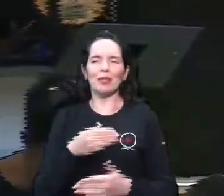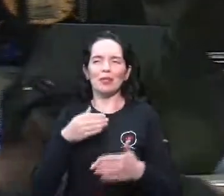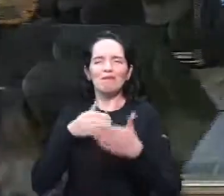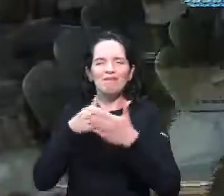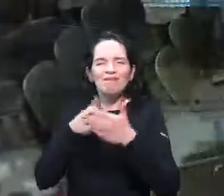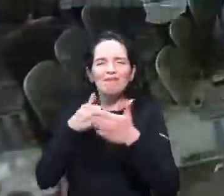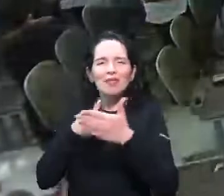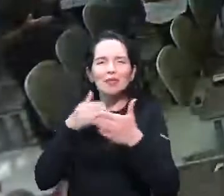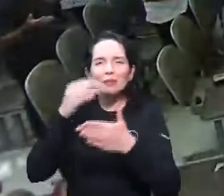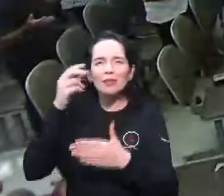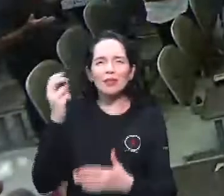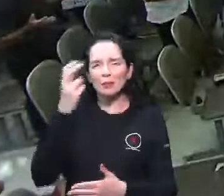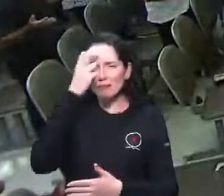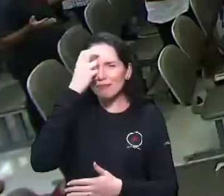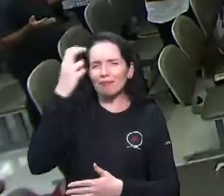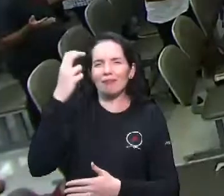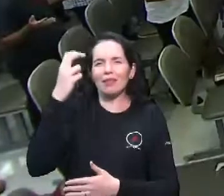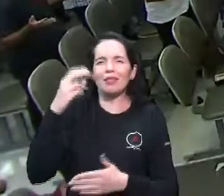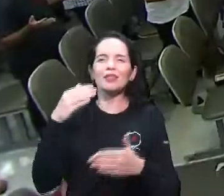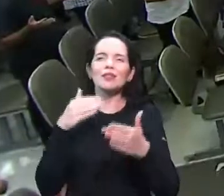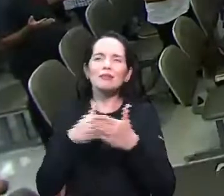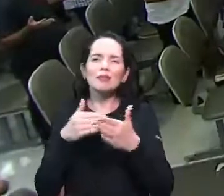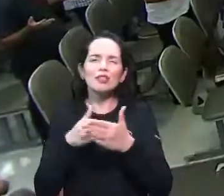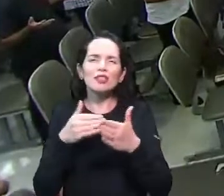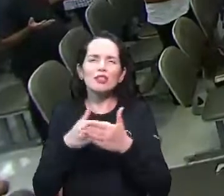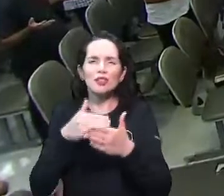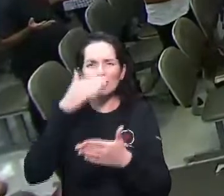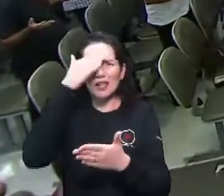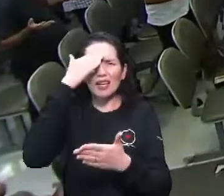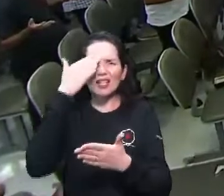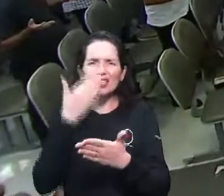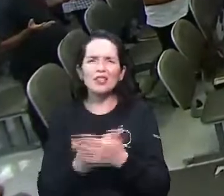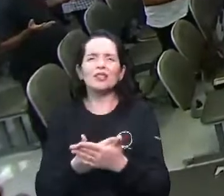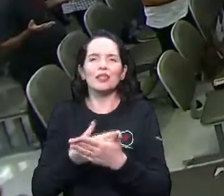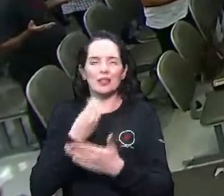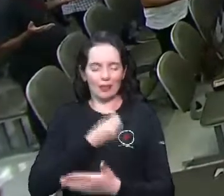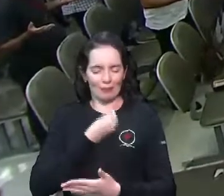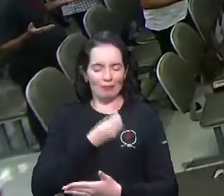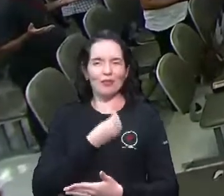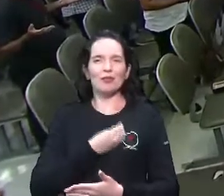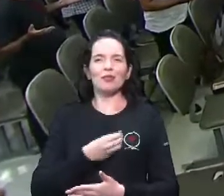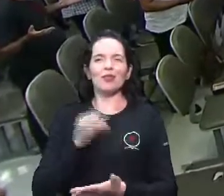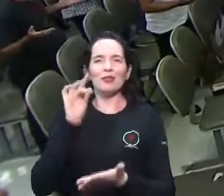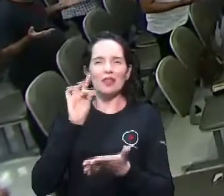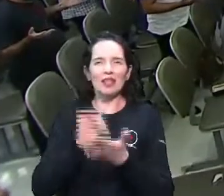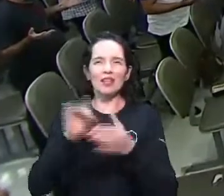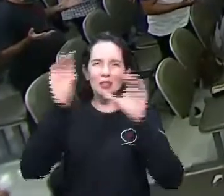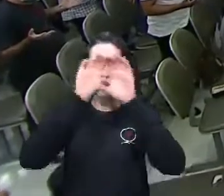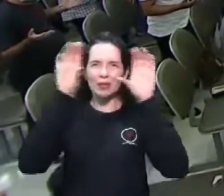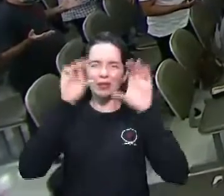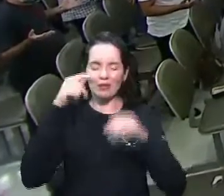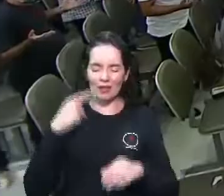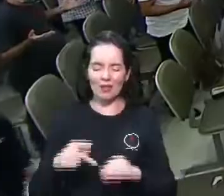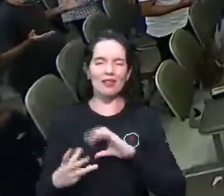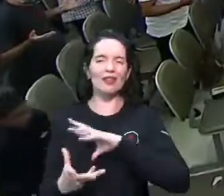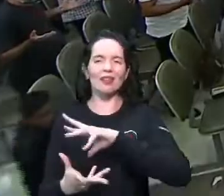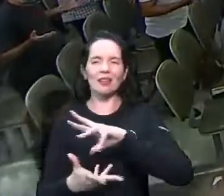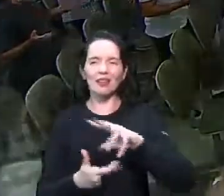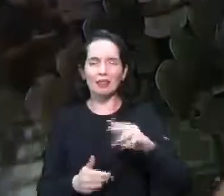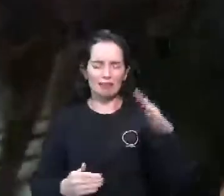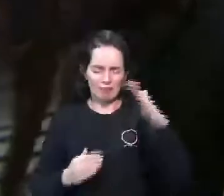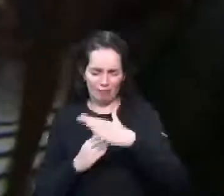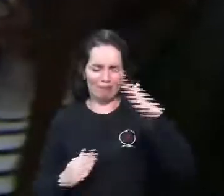na nossa mente, que tudo aquilo que nos impede a crer e viver a realidade do céu nessa terra, seja rompido